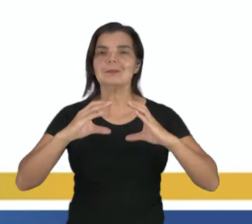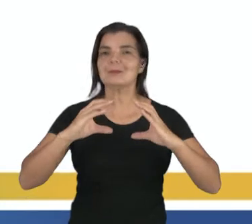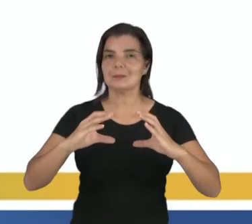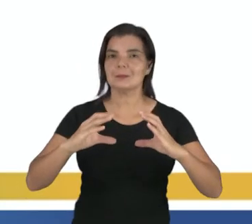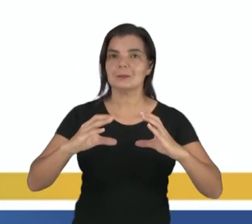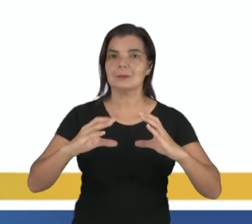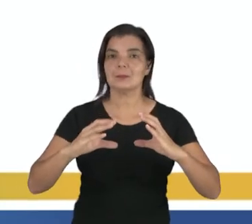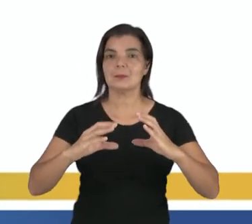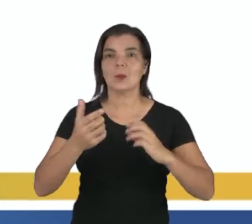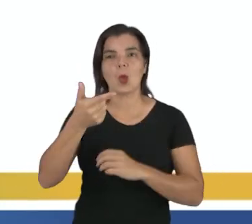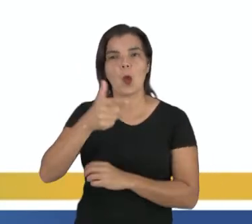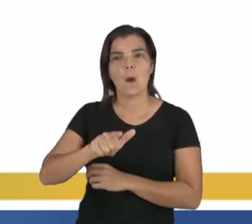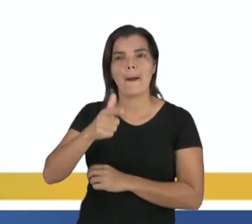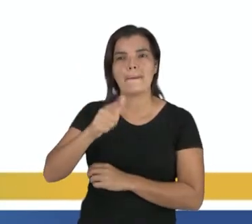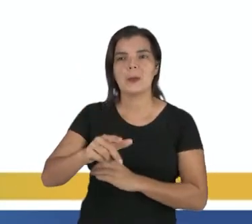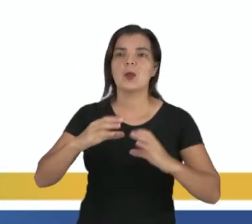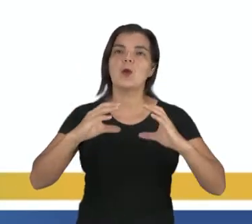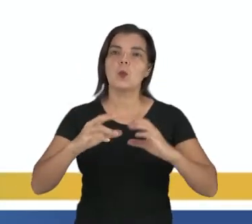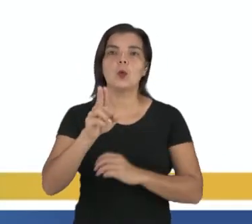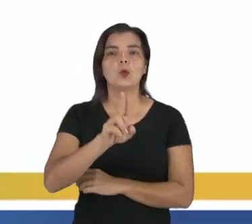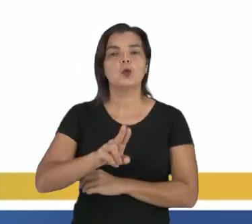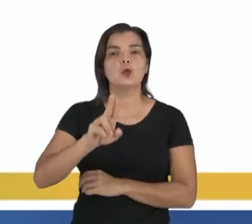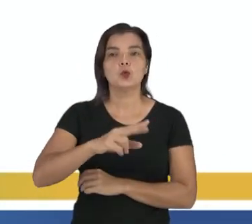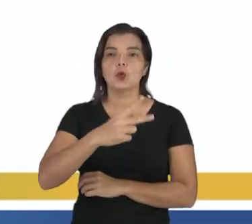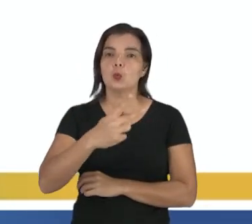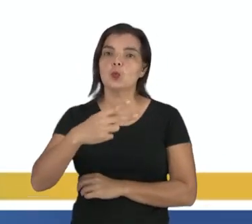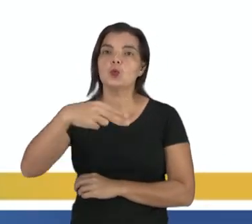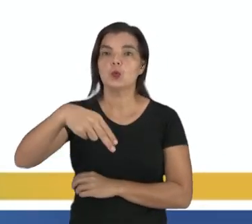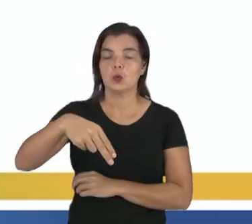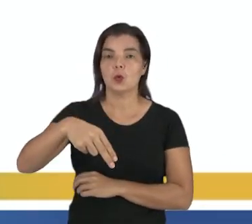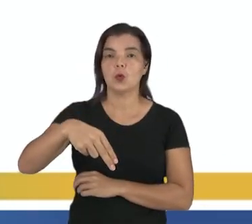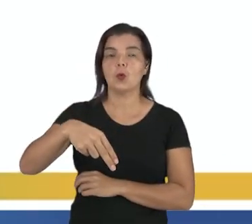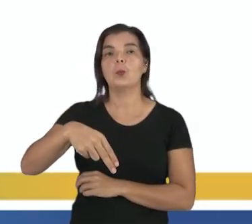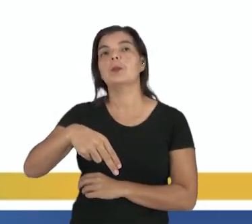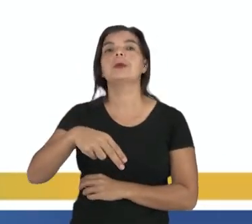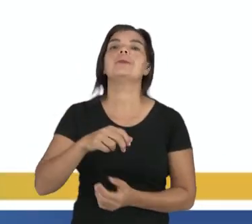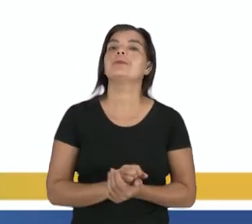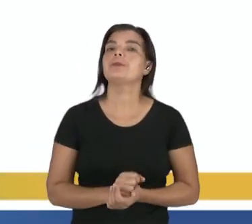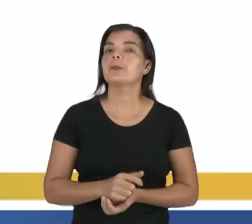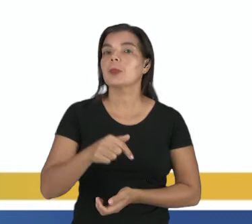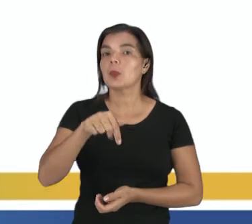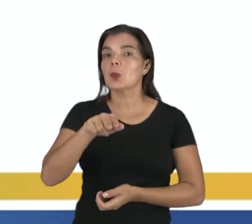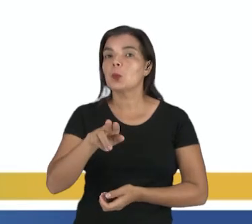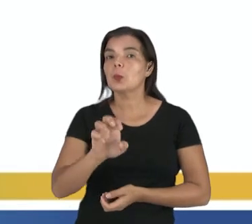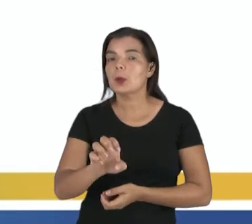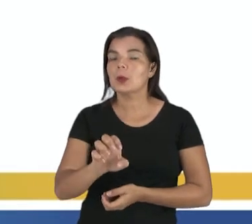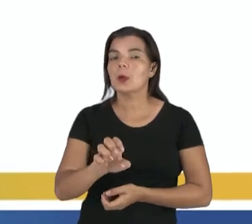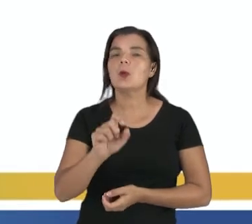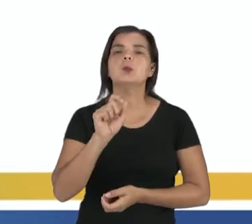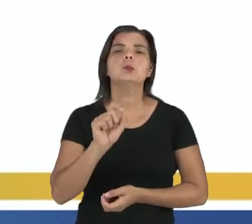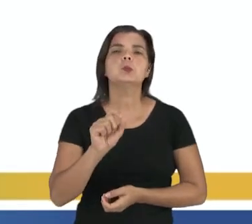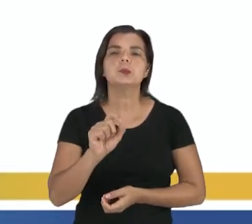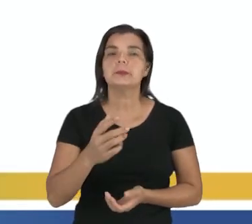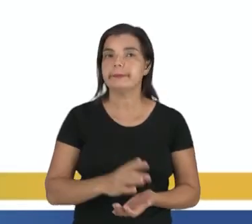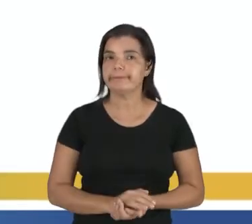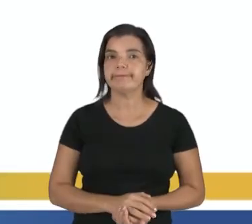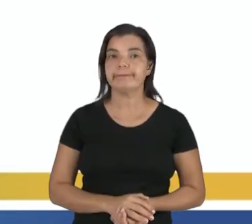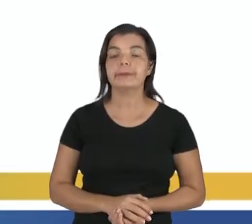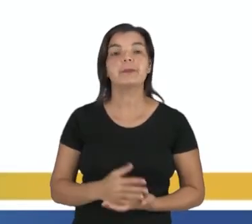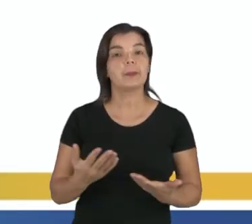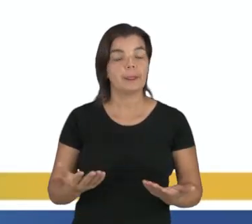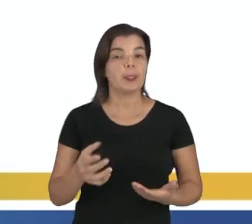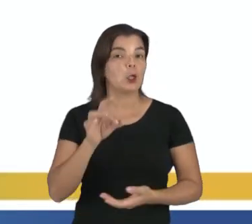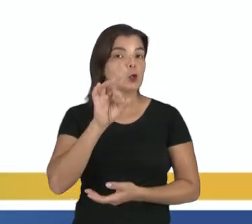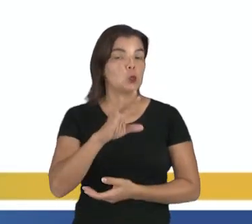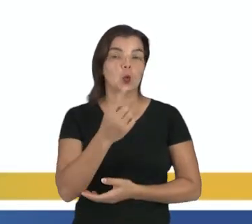bola. Para não repetir a bola, usamos o pronome relativo que. E em duas frases transformamos